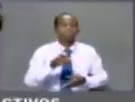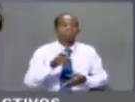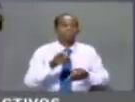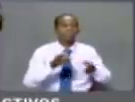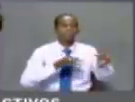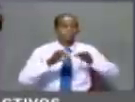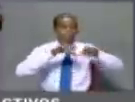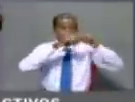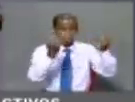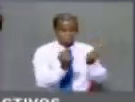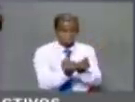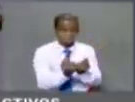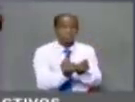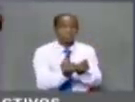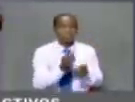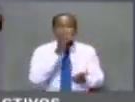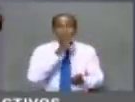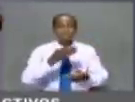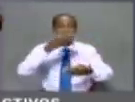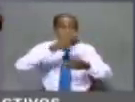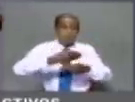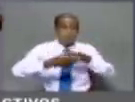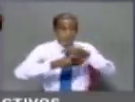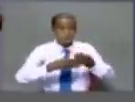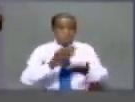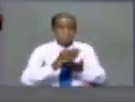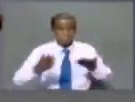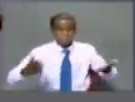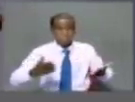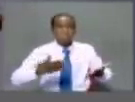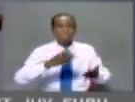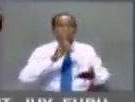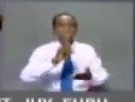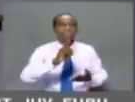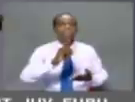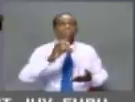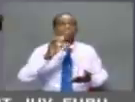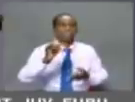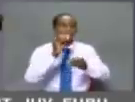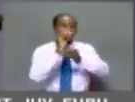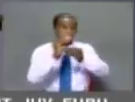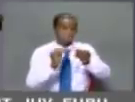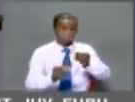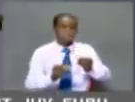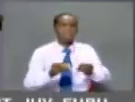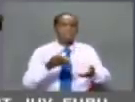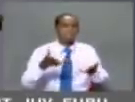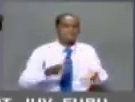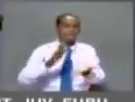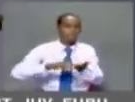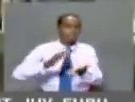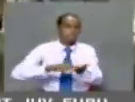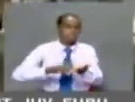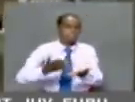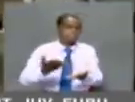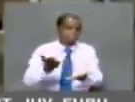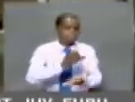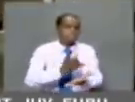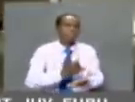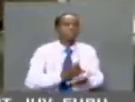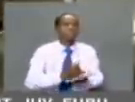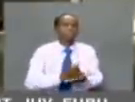obra e cobrava uma dívida de 950 milhões de dólares. Mas o relatório da